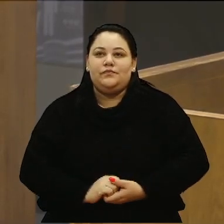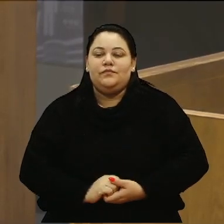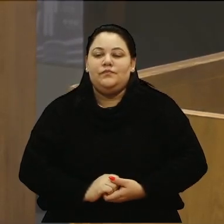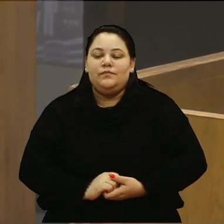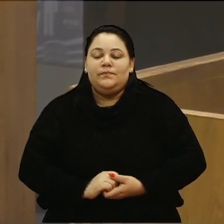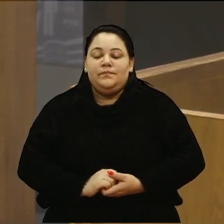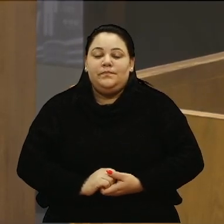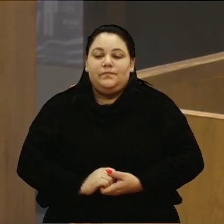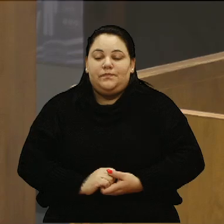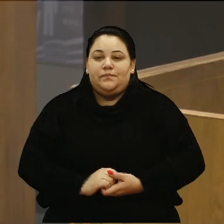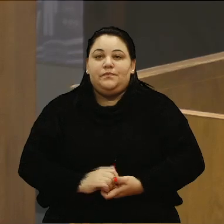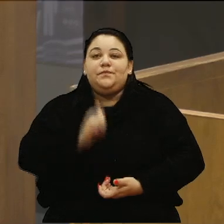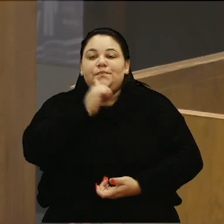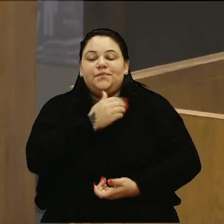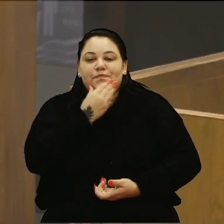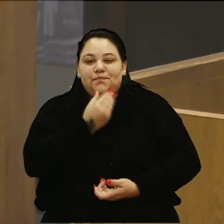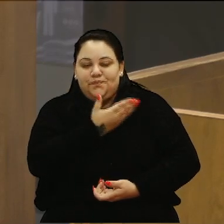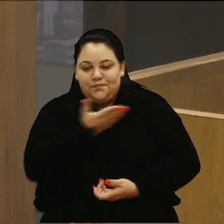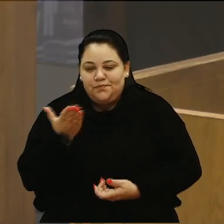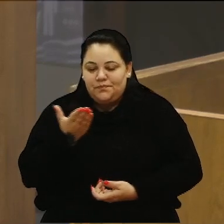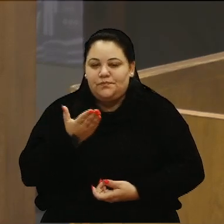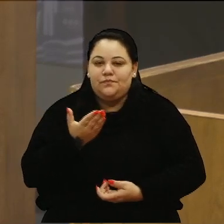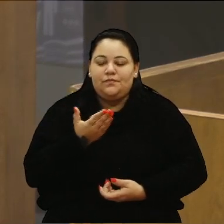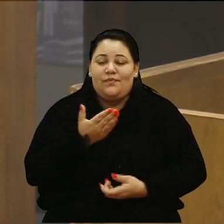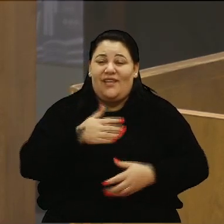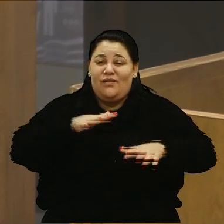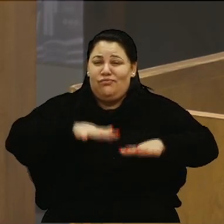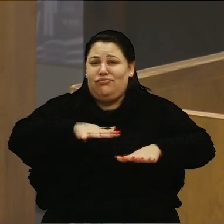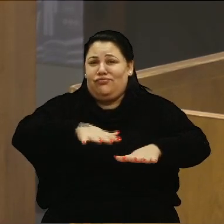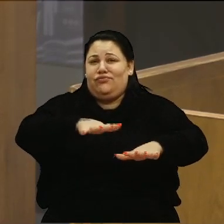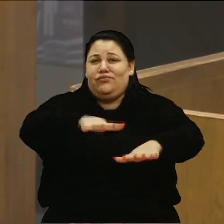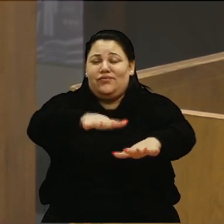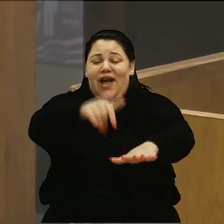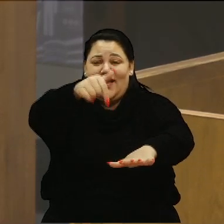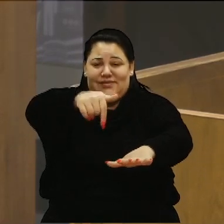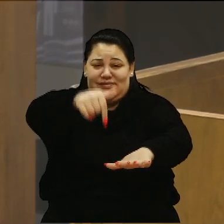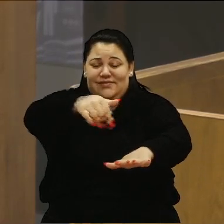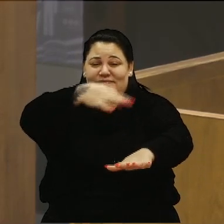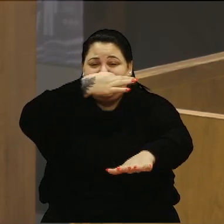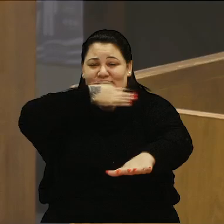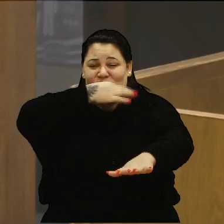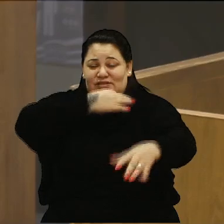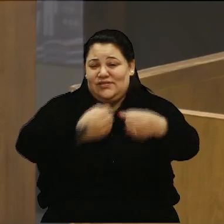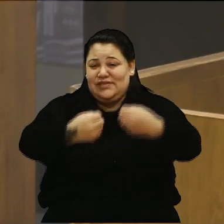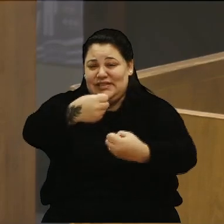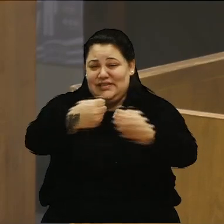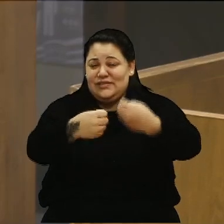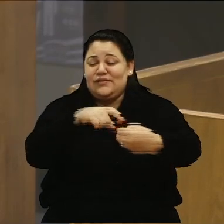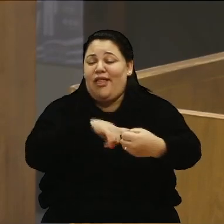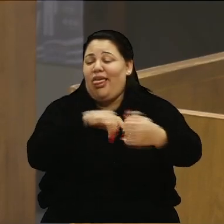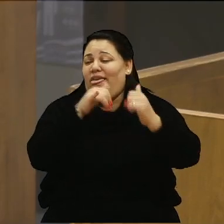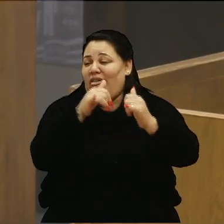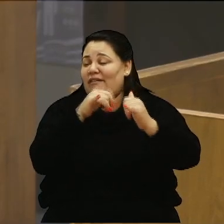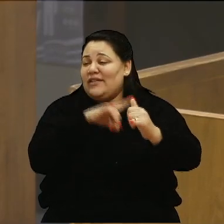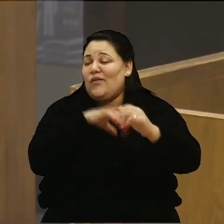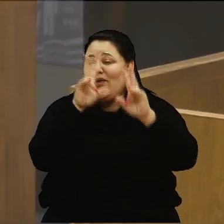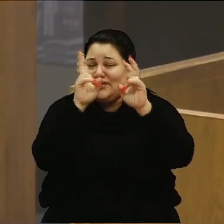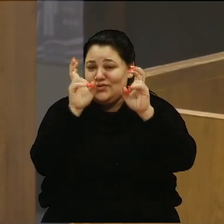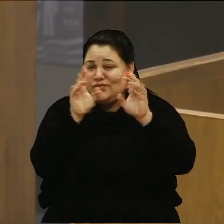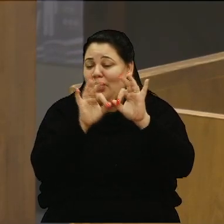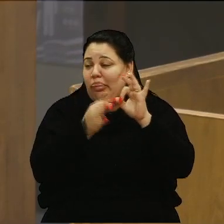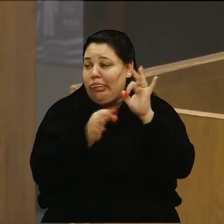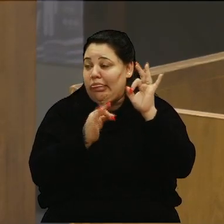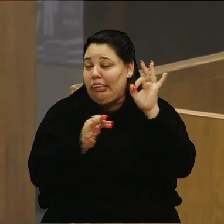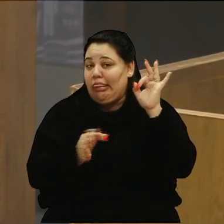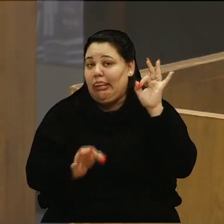senhores, o trânsito de Caxias do Sul, ele é um assunto que vai dar muito pano para manga.